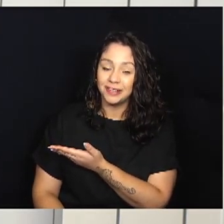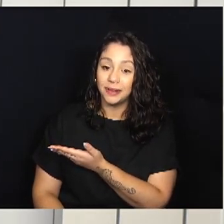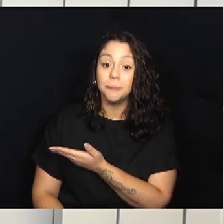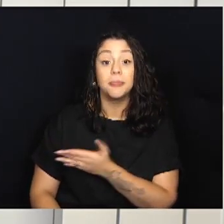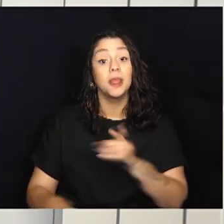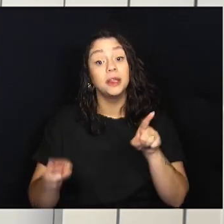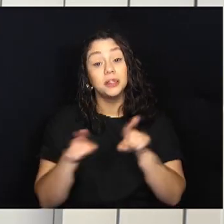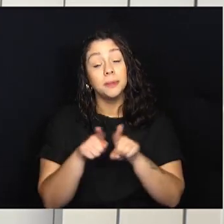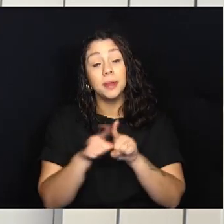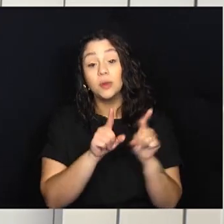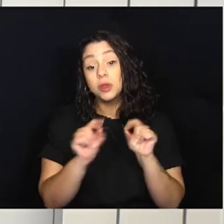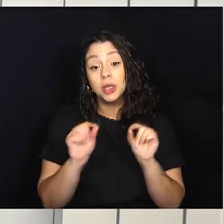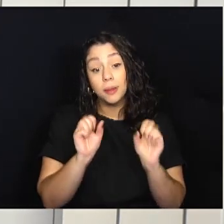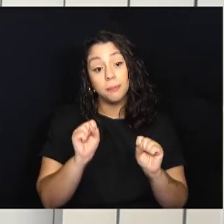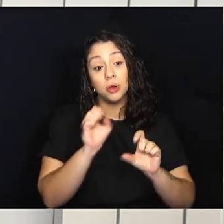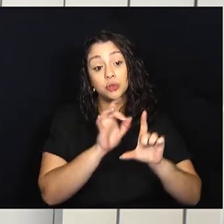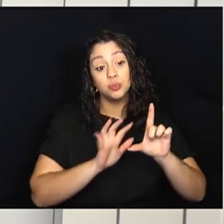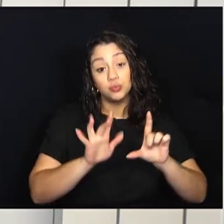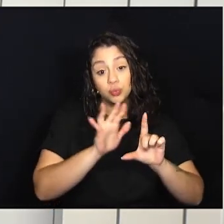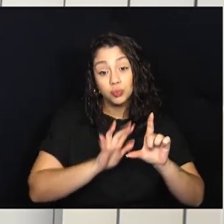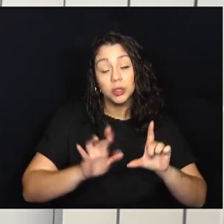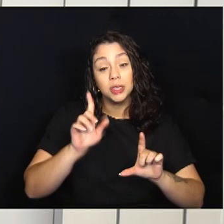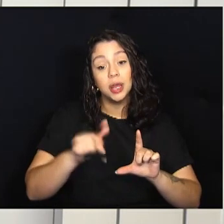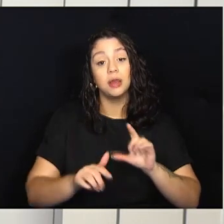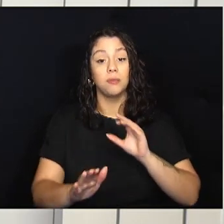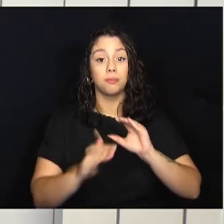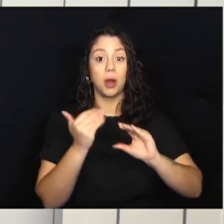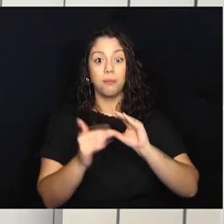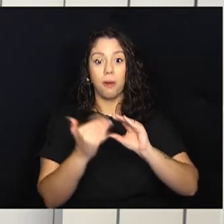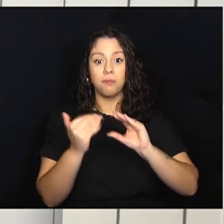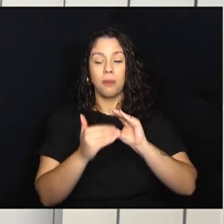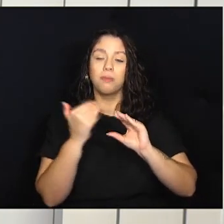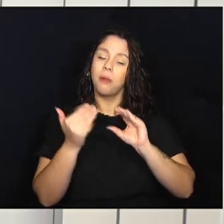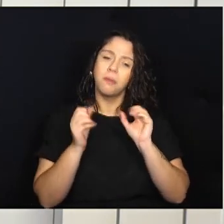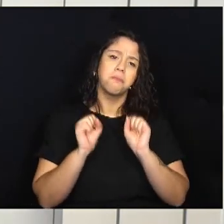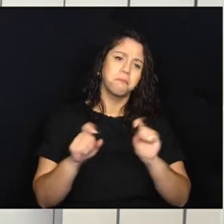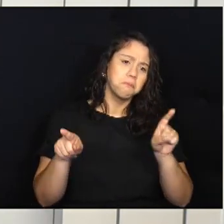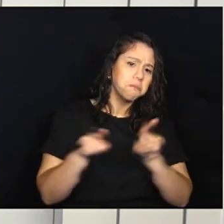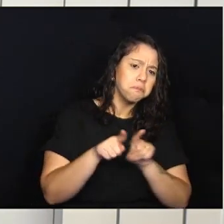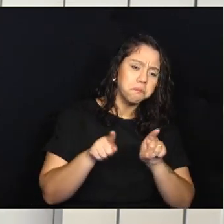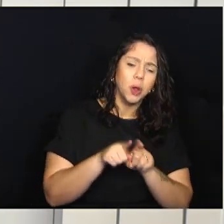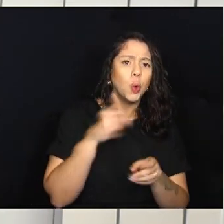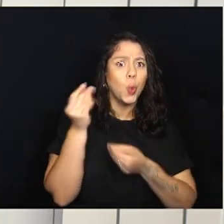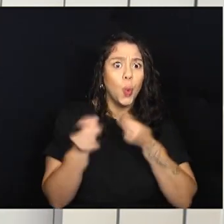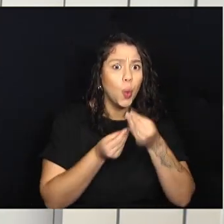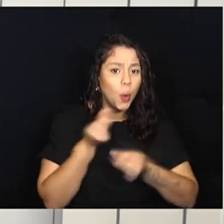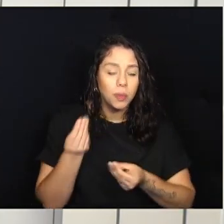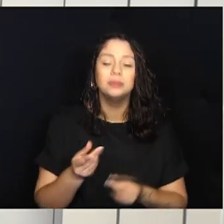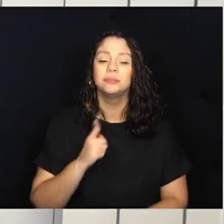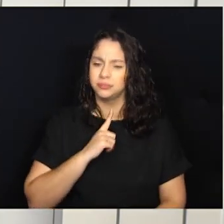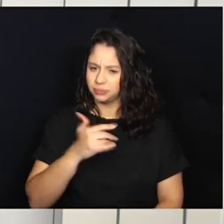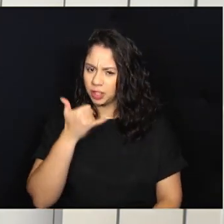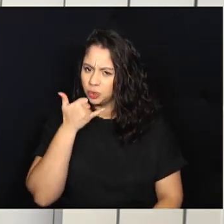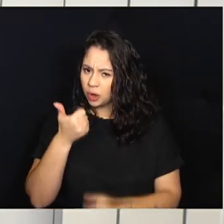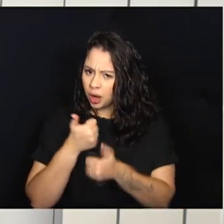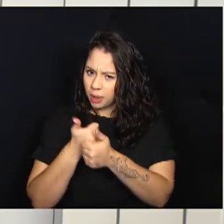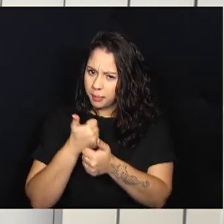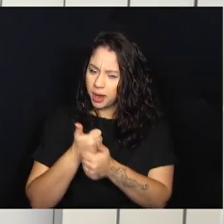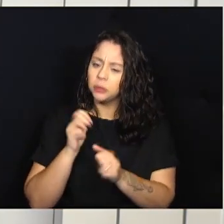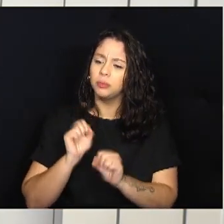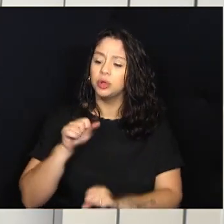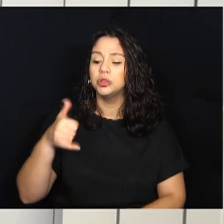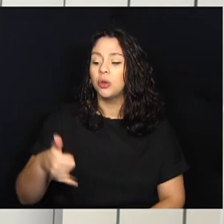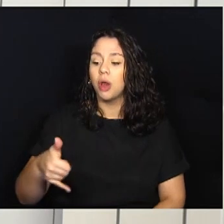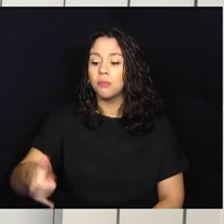978293776. Ou você tem a opção de enviar uma mensagem através do nosso QR Code. Como ele funciona? Está com o seu celular aí perto?